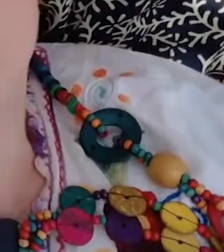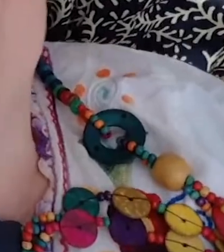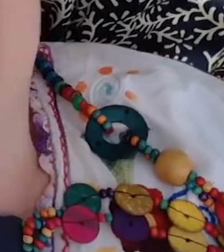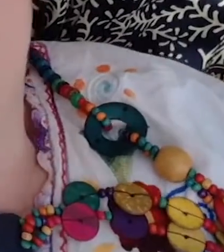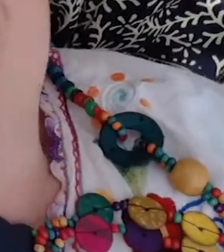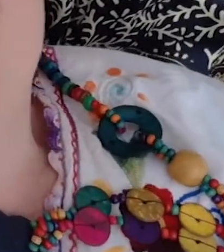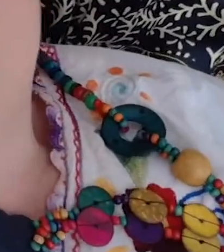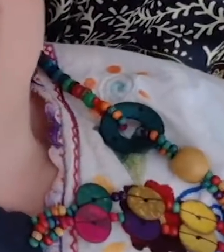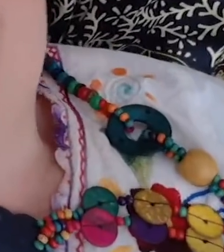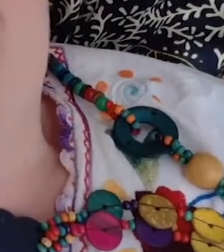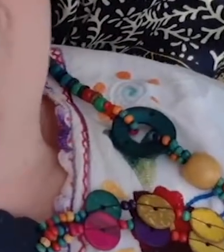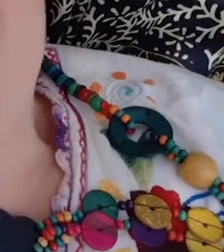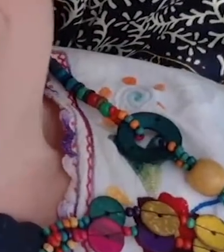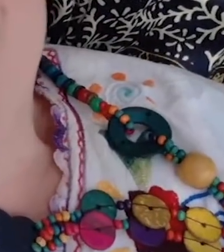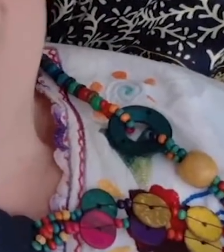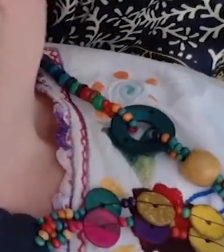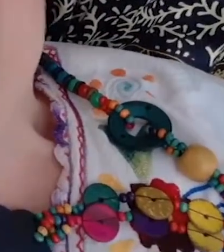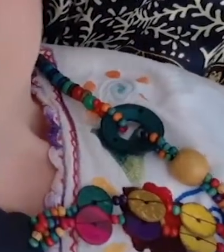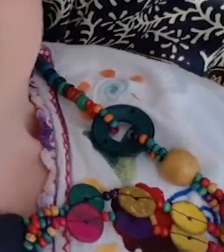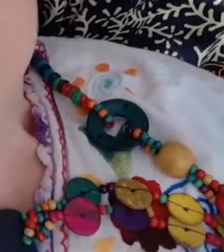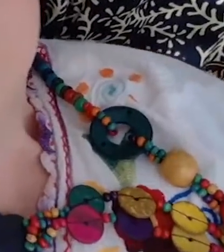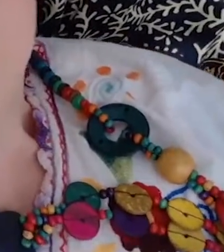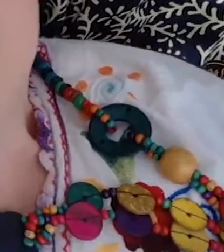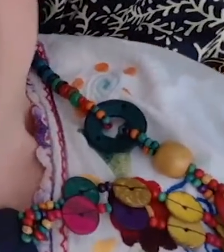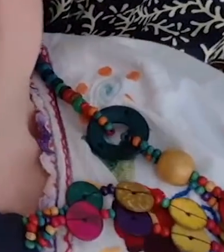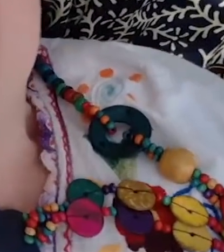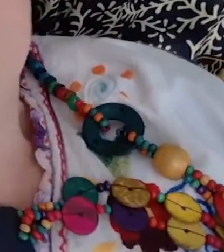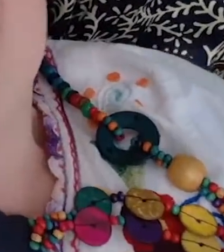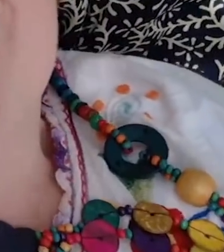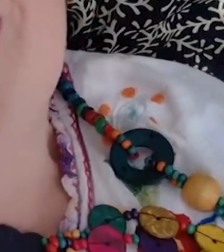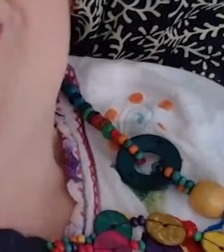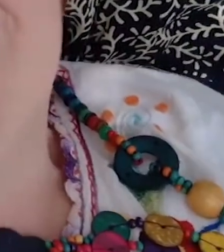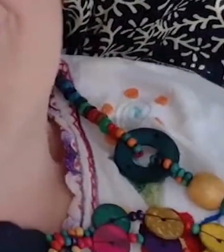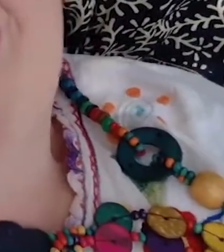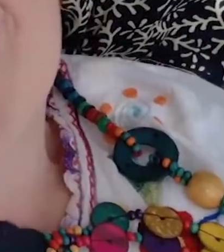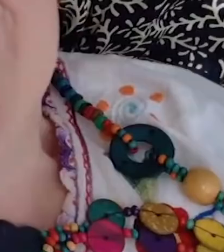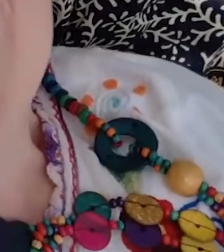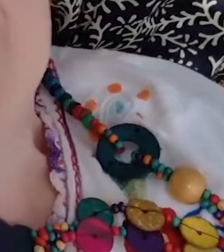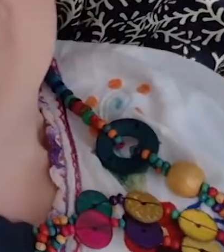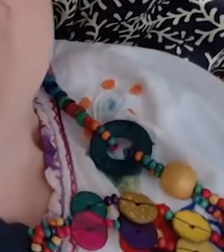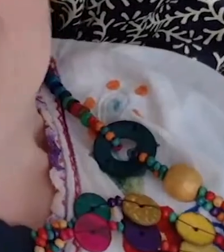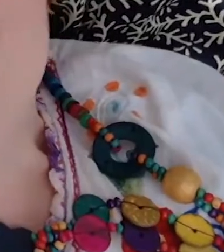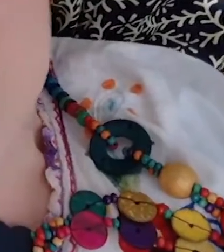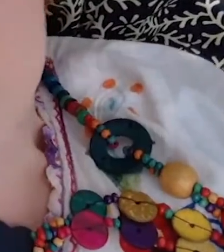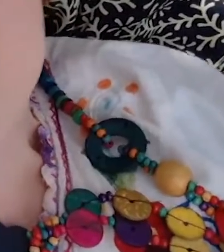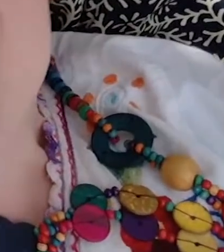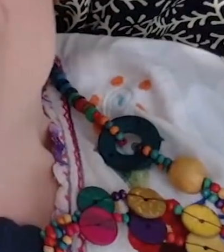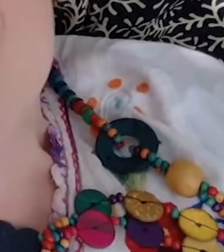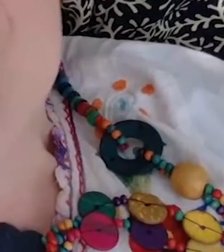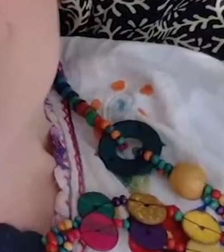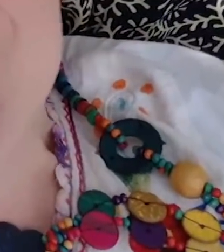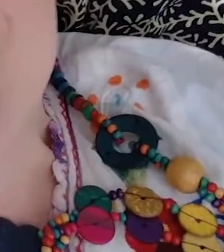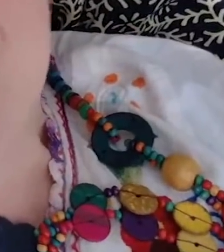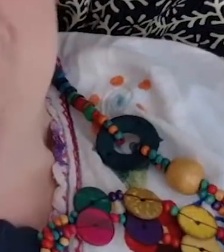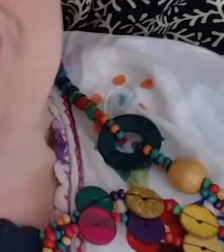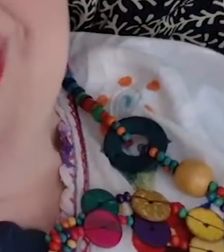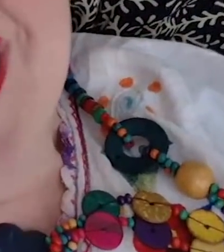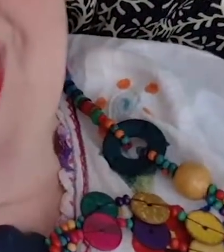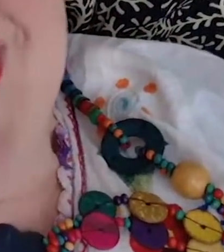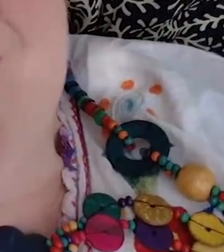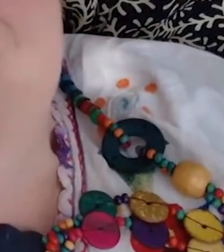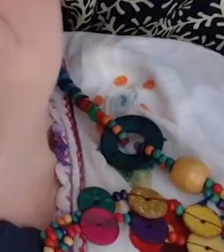uma musicalidade nas palavras. Vamos ler e cantar nesse movimento por uma